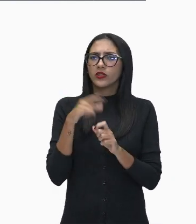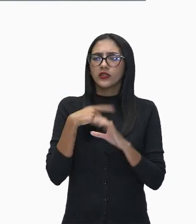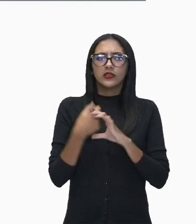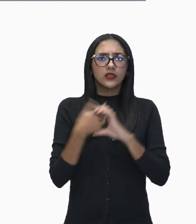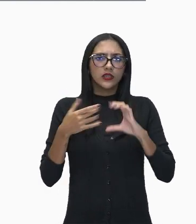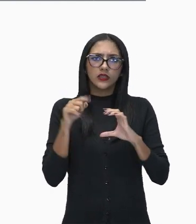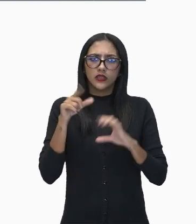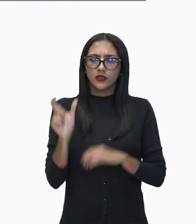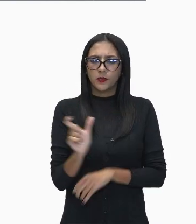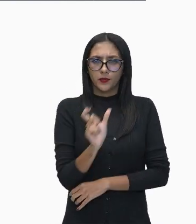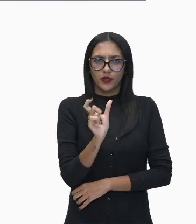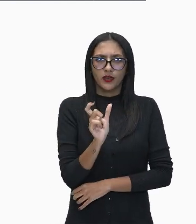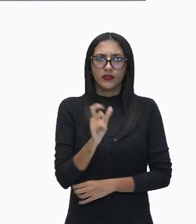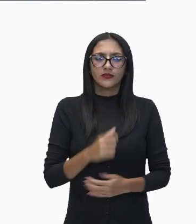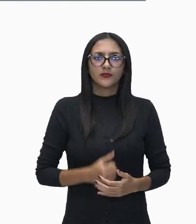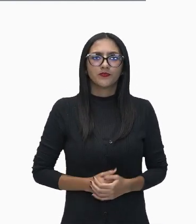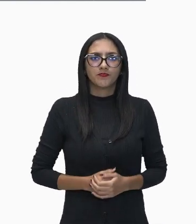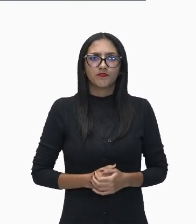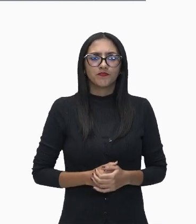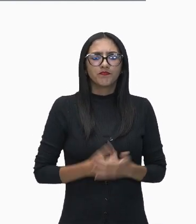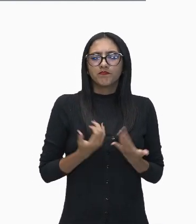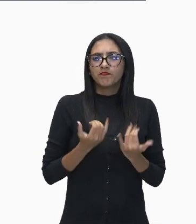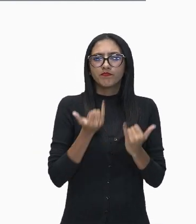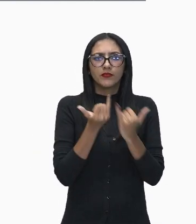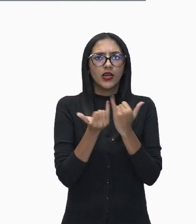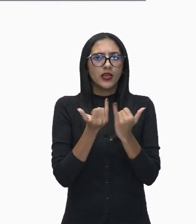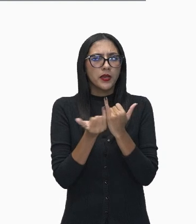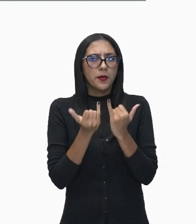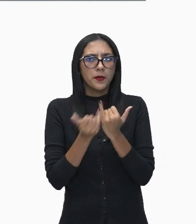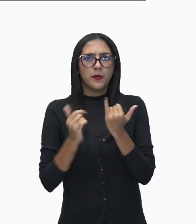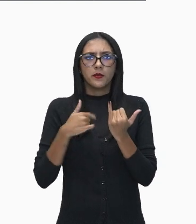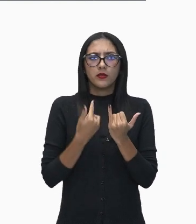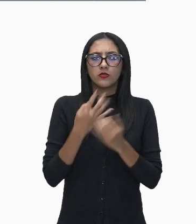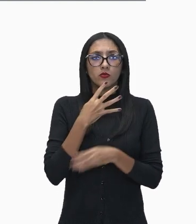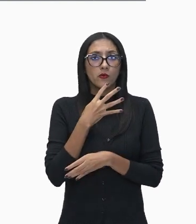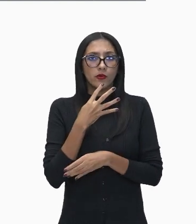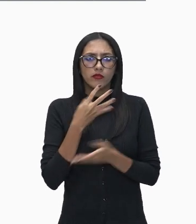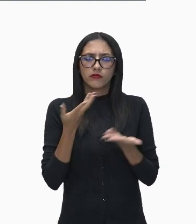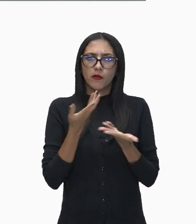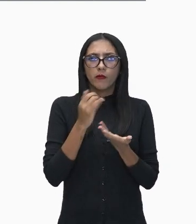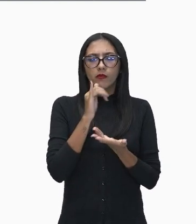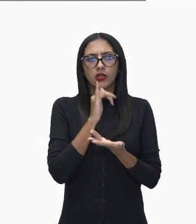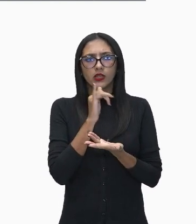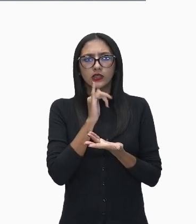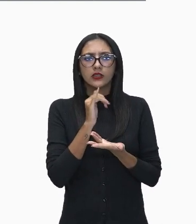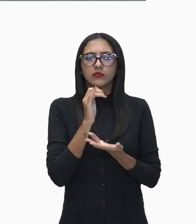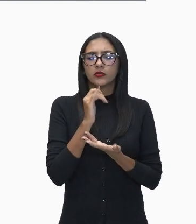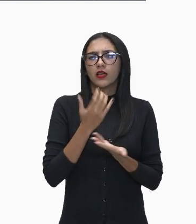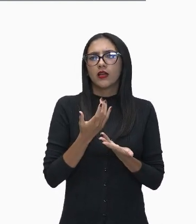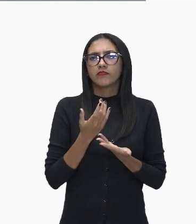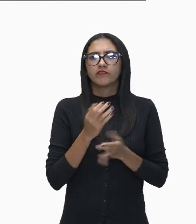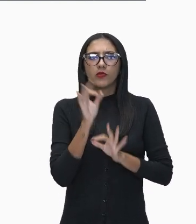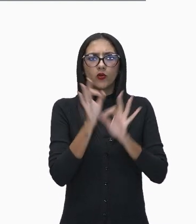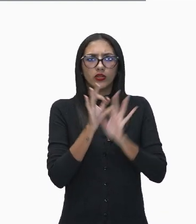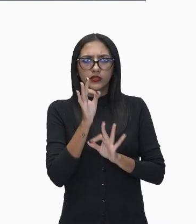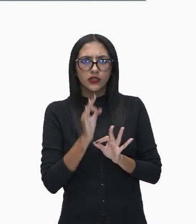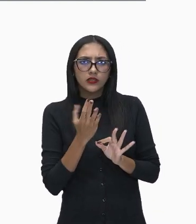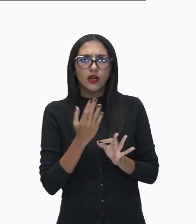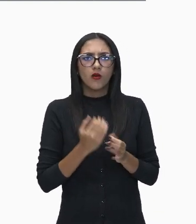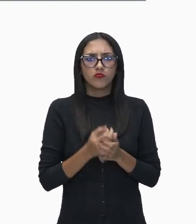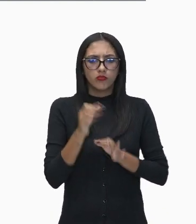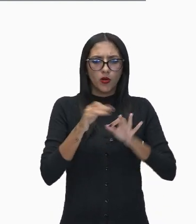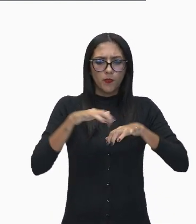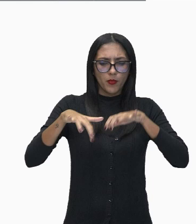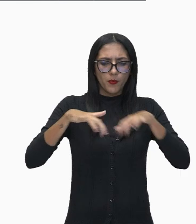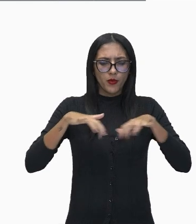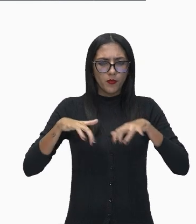tá? Então, hierarquia é como se fosse ali, para a gente usar um exemplo agora, hierarquizar, ou seja,